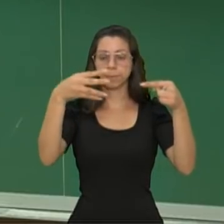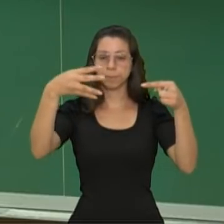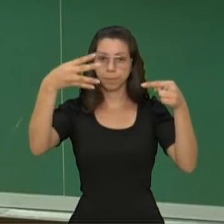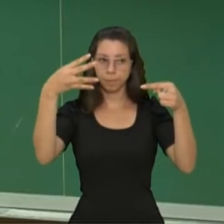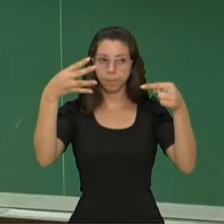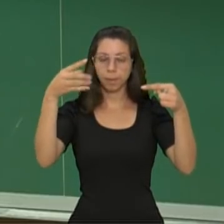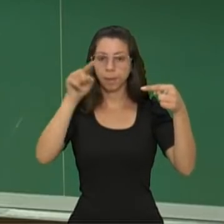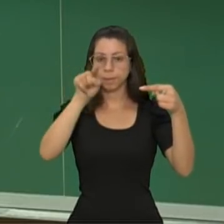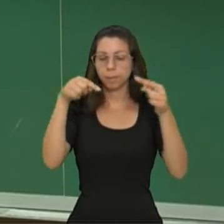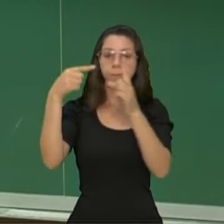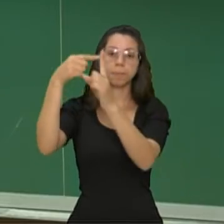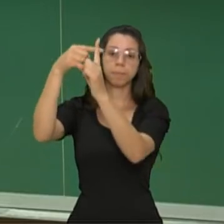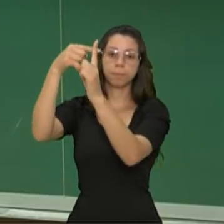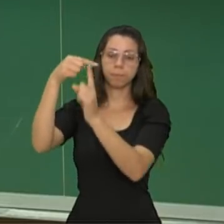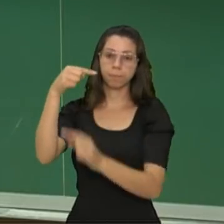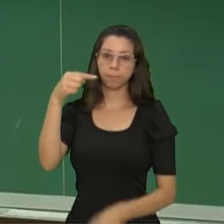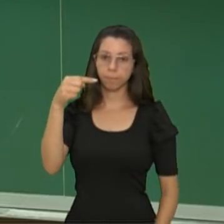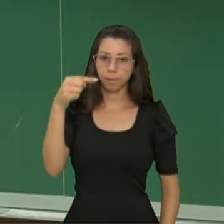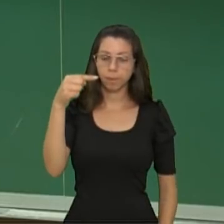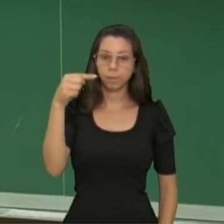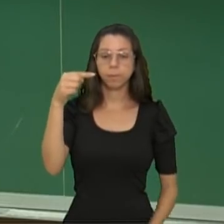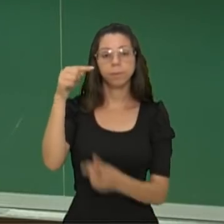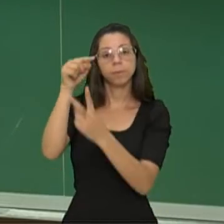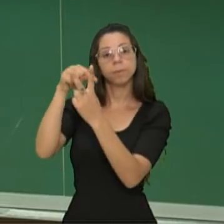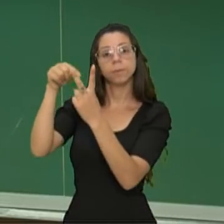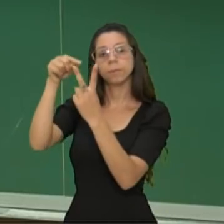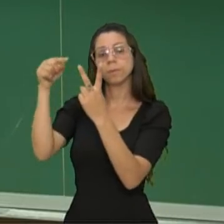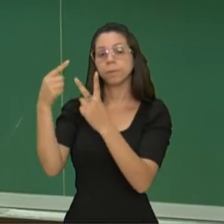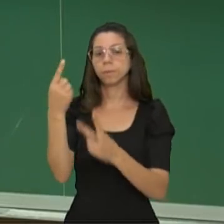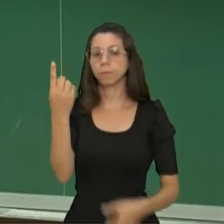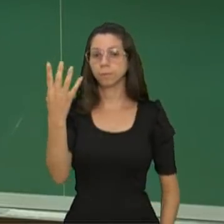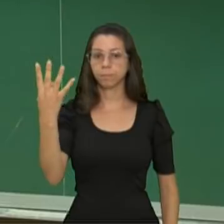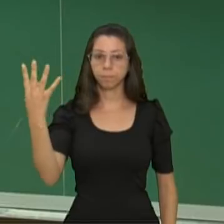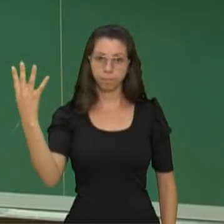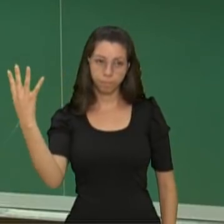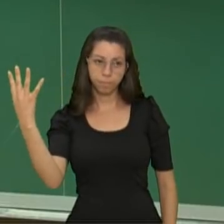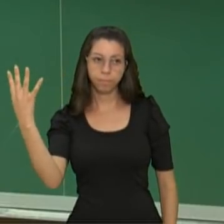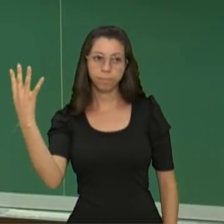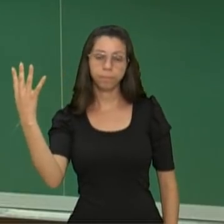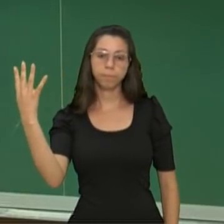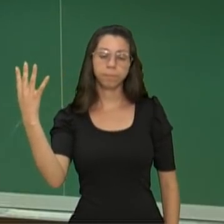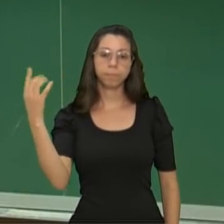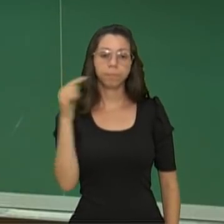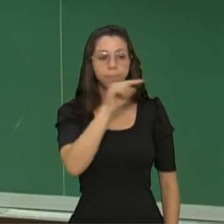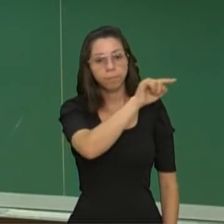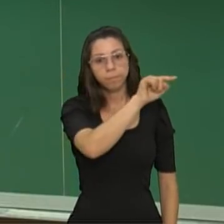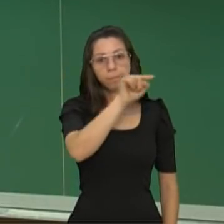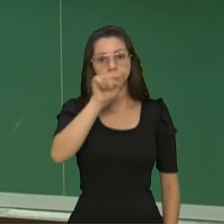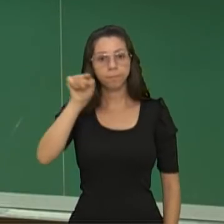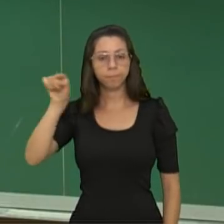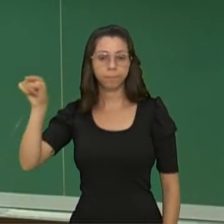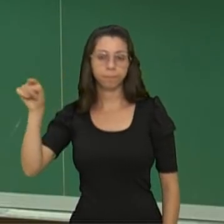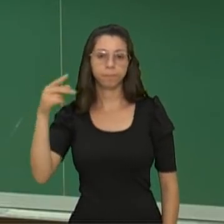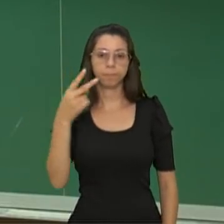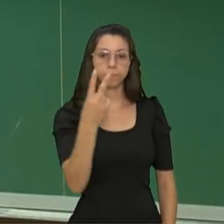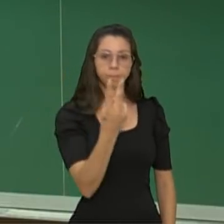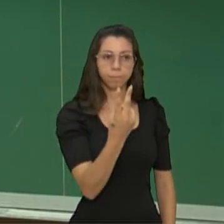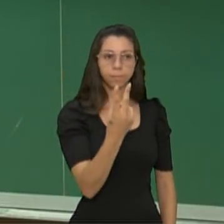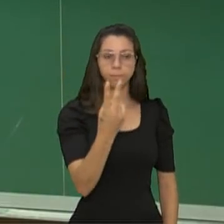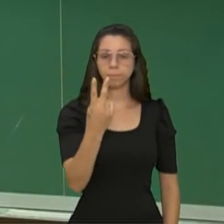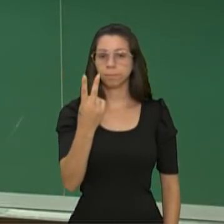4 mais ou menos a raiz quadrada de 144, tudo isso dividido por